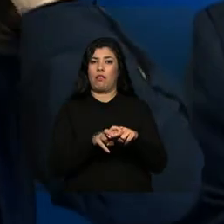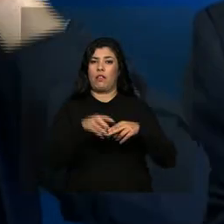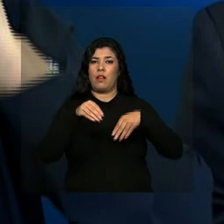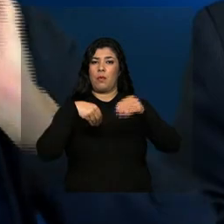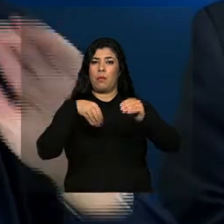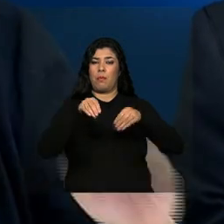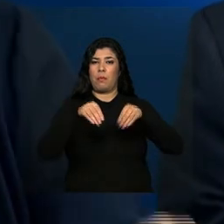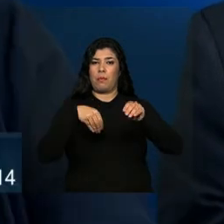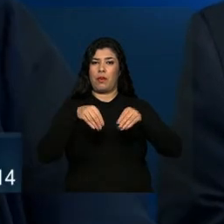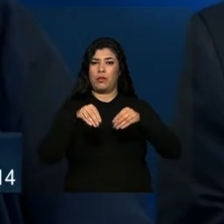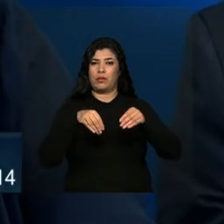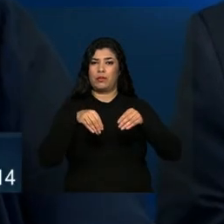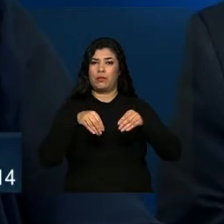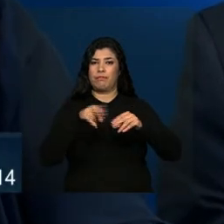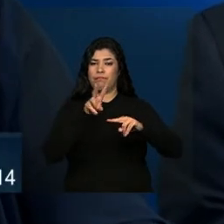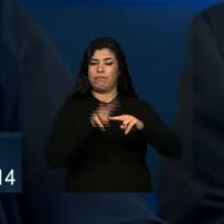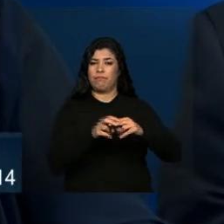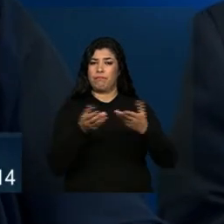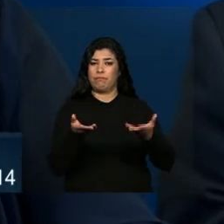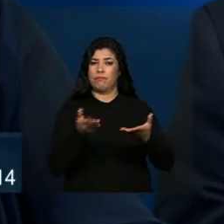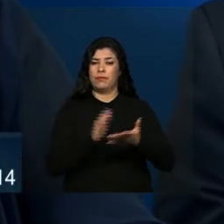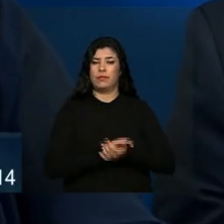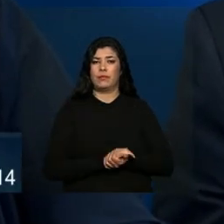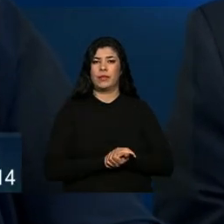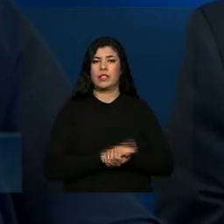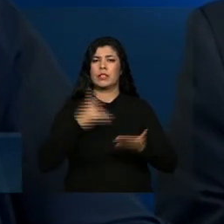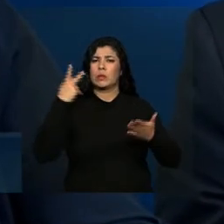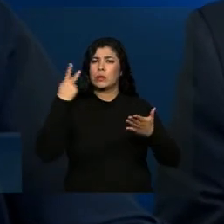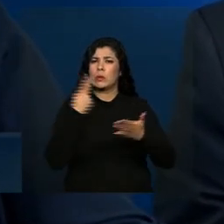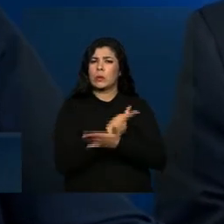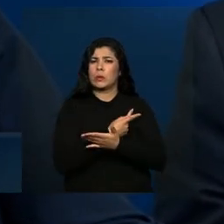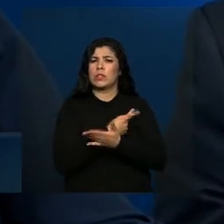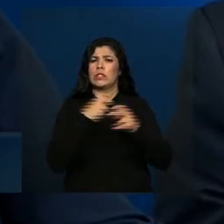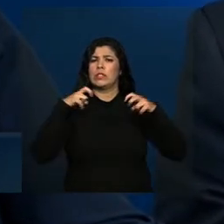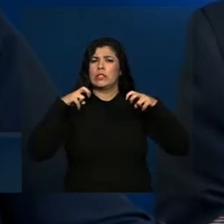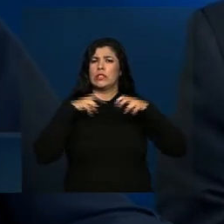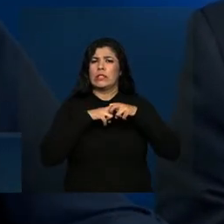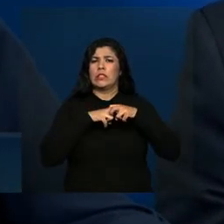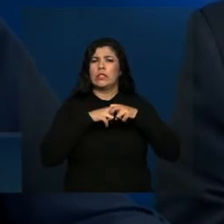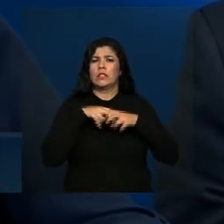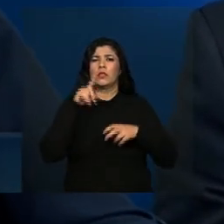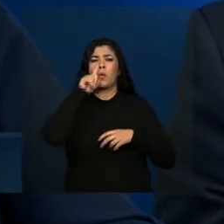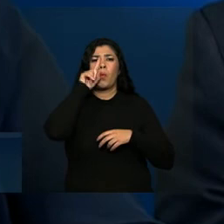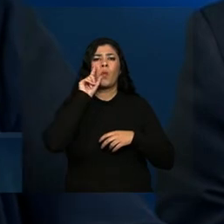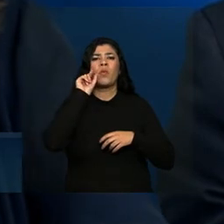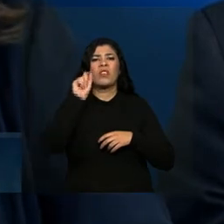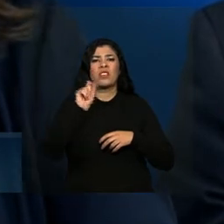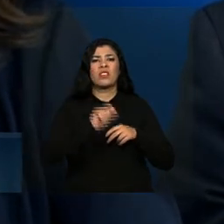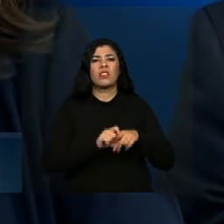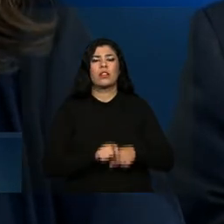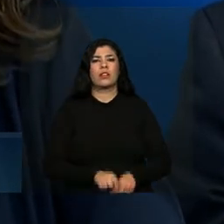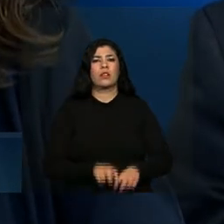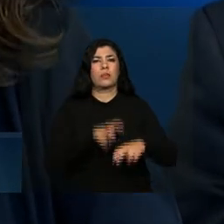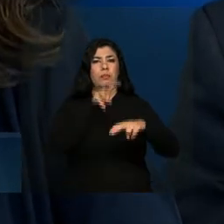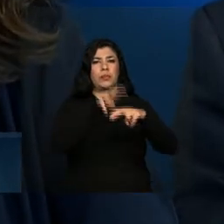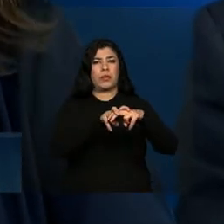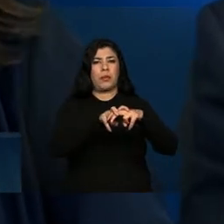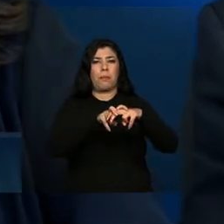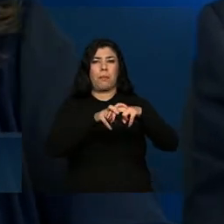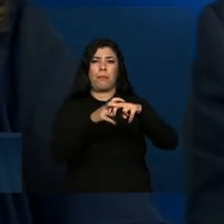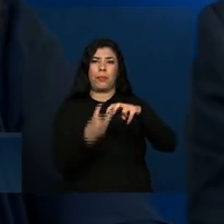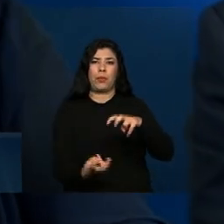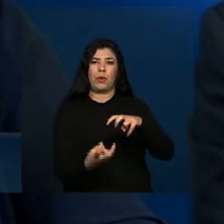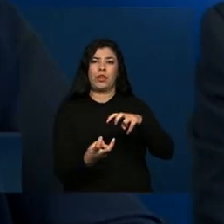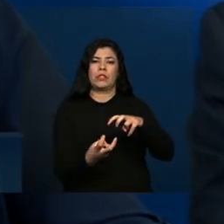plásticas é o acidente o risco é quebrar e machucar quem está sentado